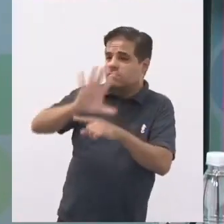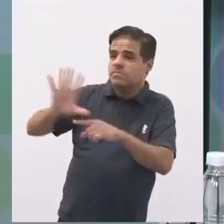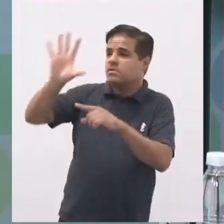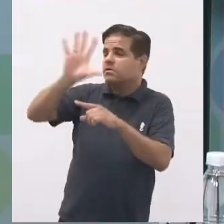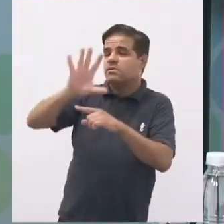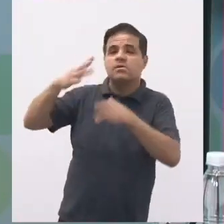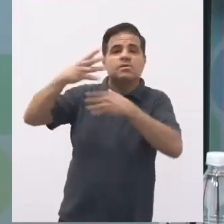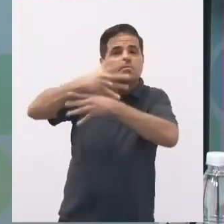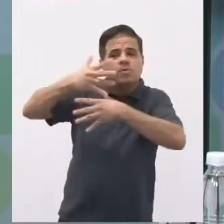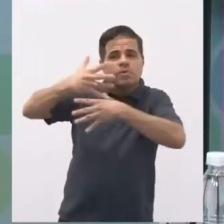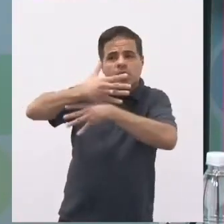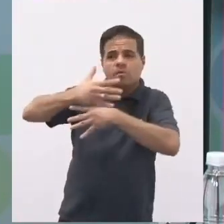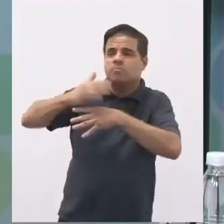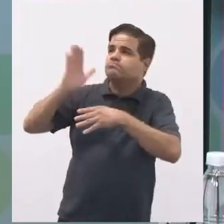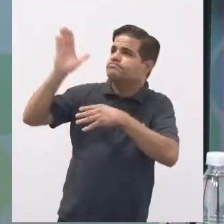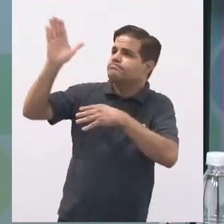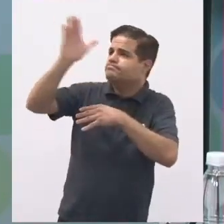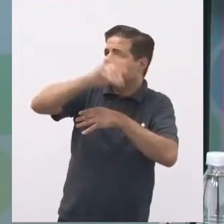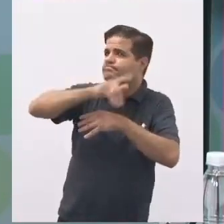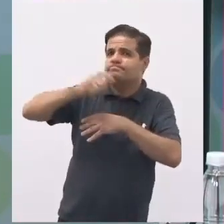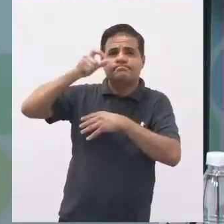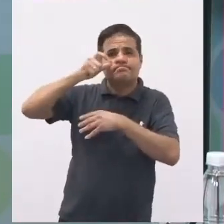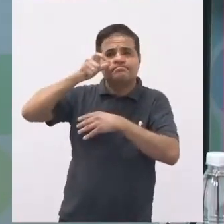os municípios. Vamos ao vídeo?